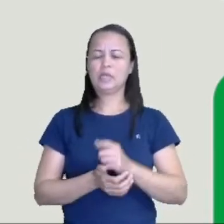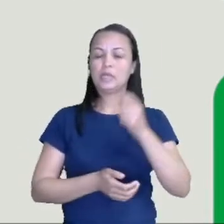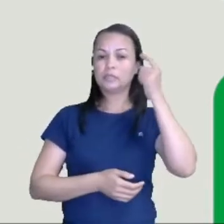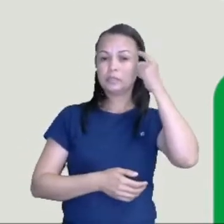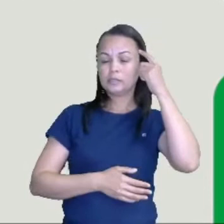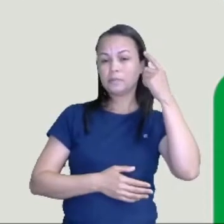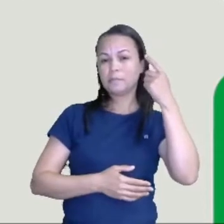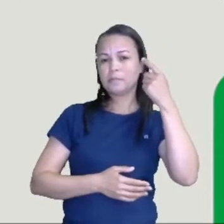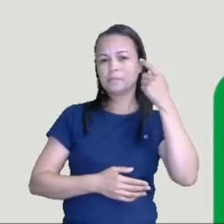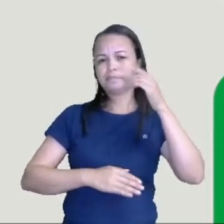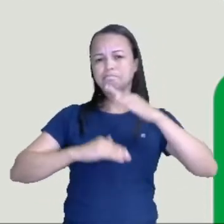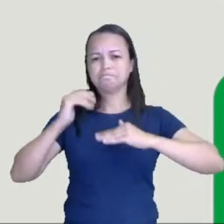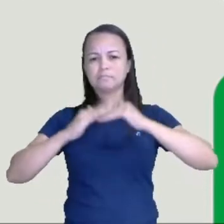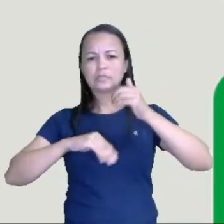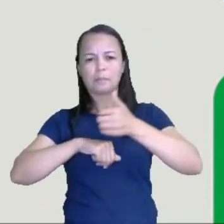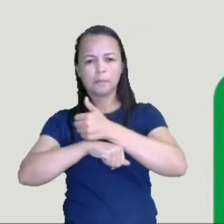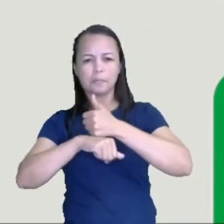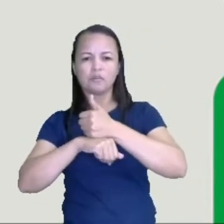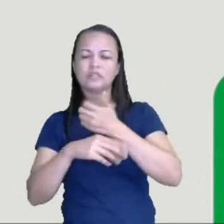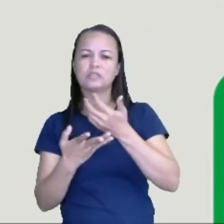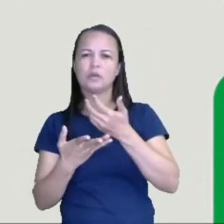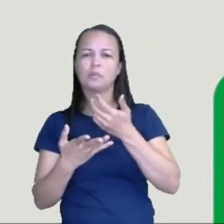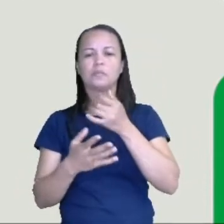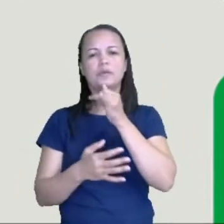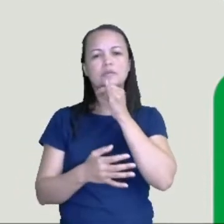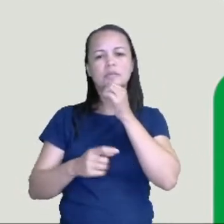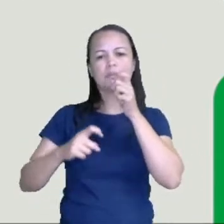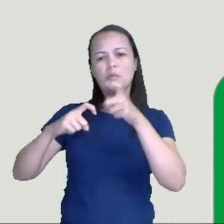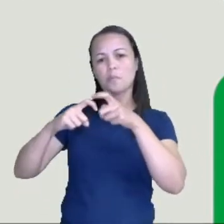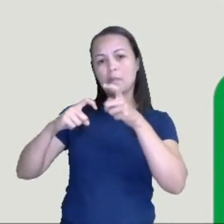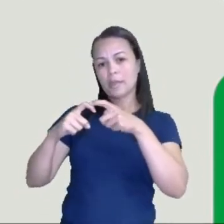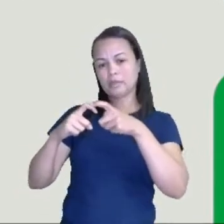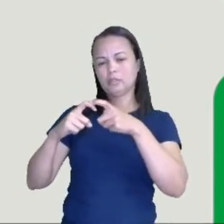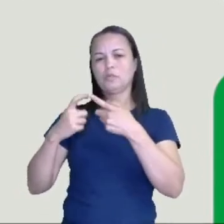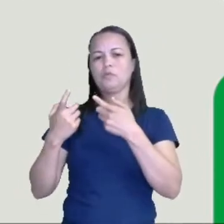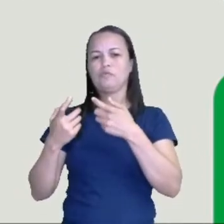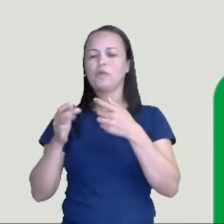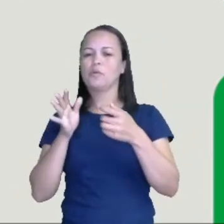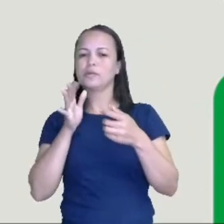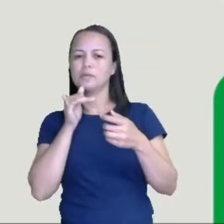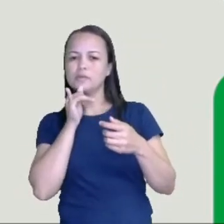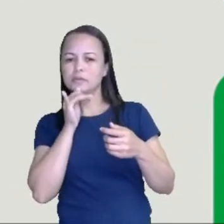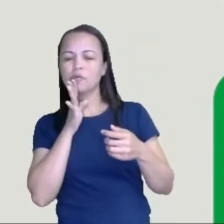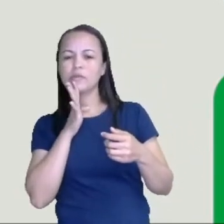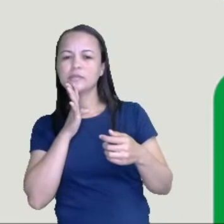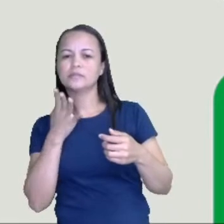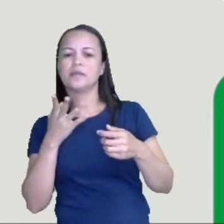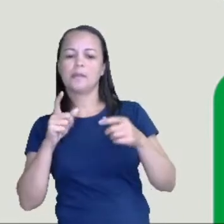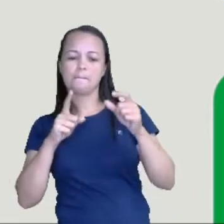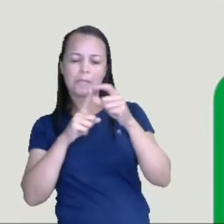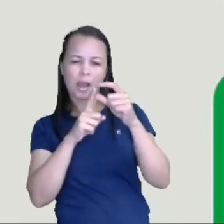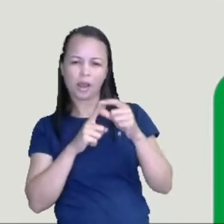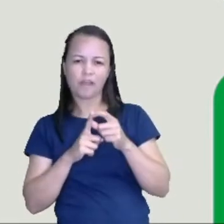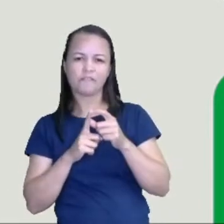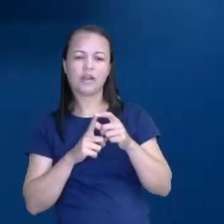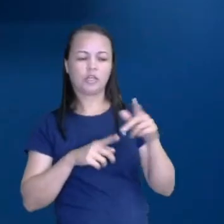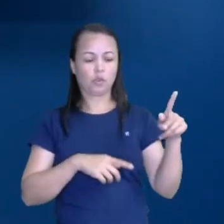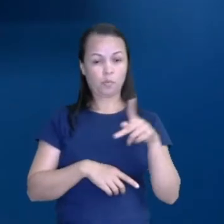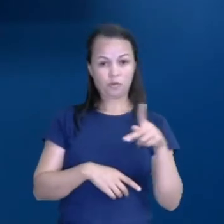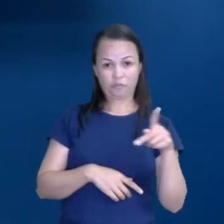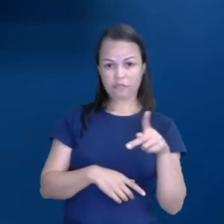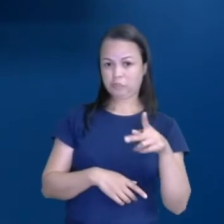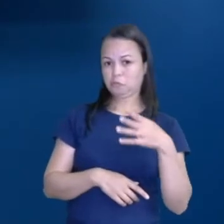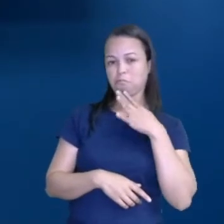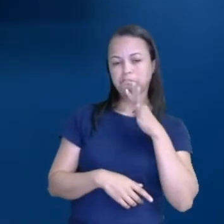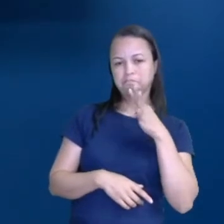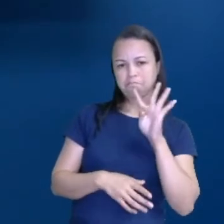um médico vai conhecer palavras que um professor não conheça. Talvez um professor não conheça. O professor